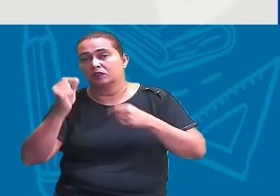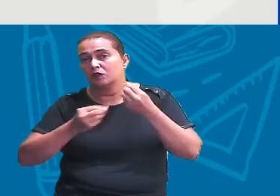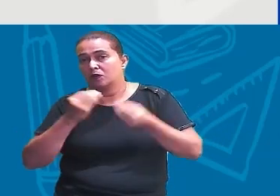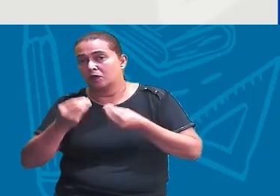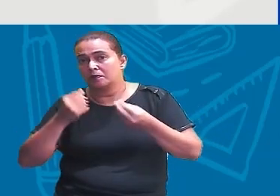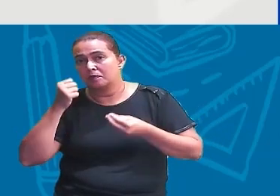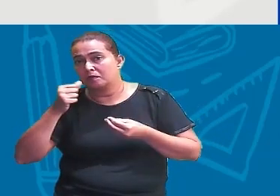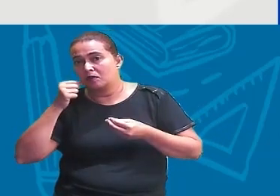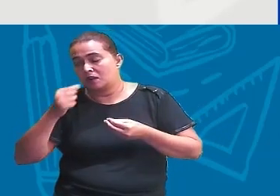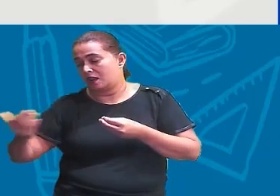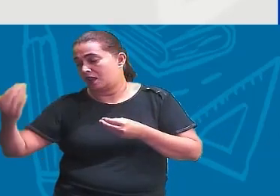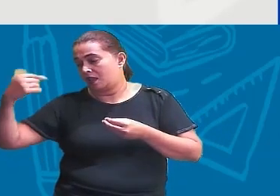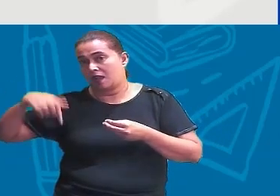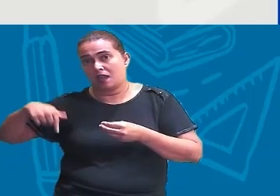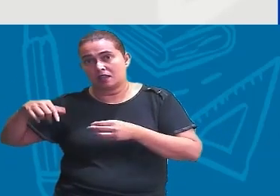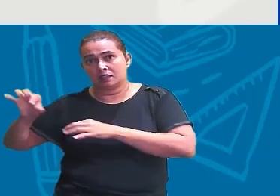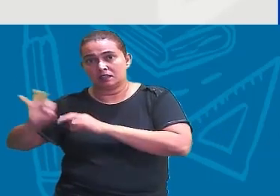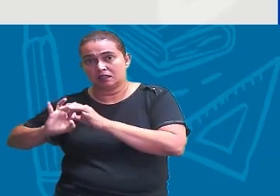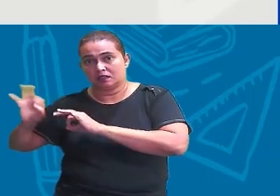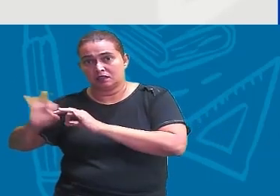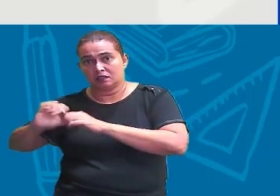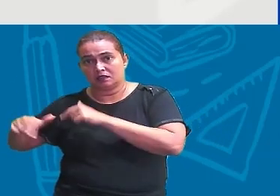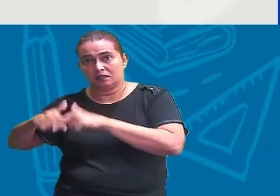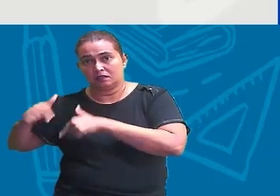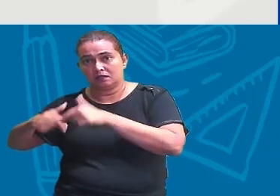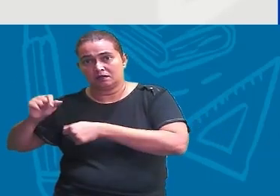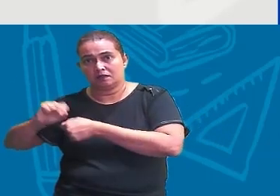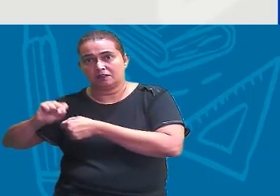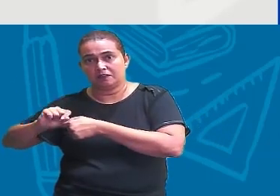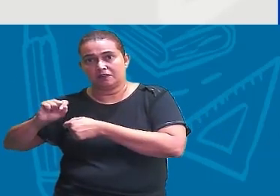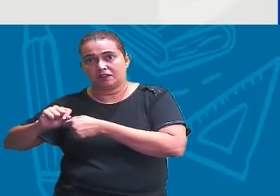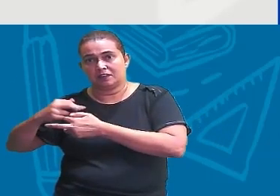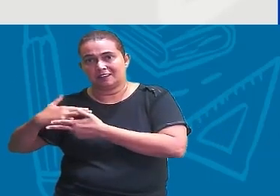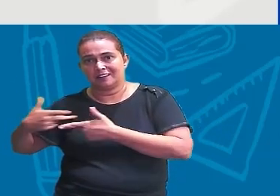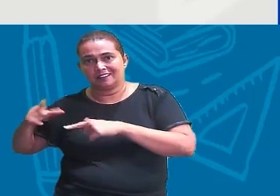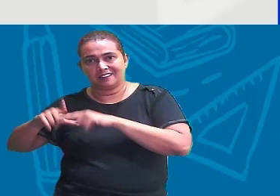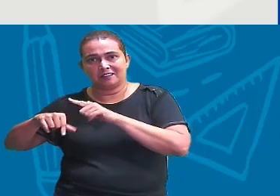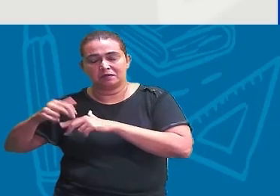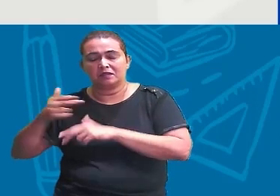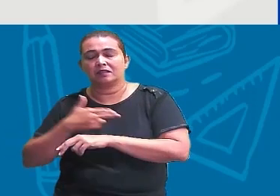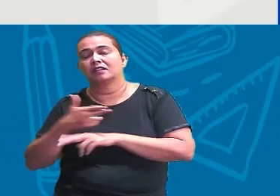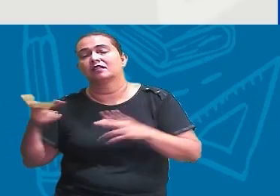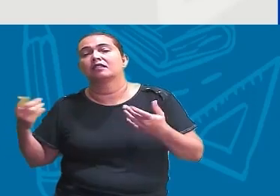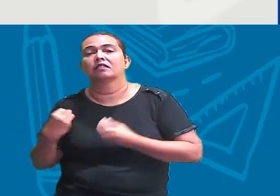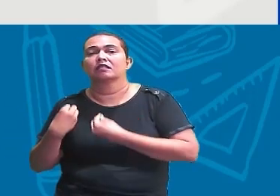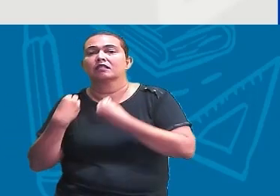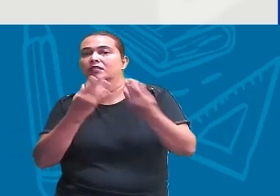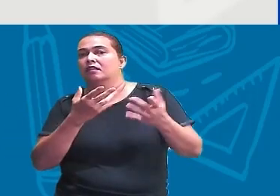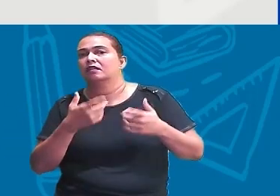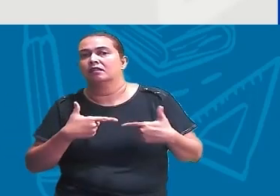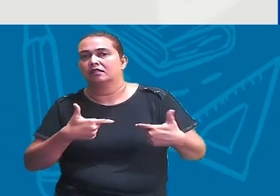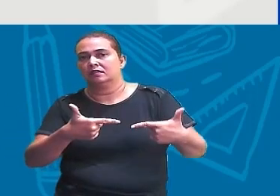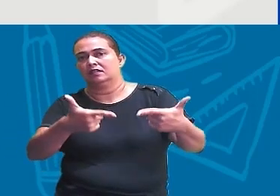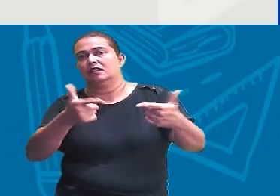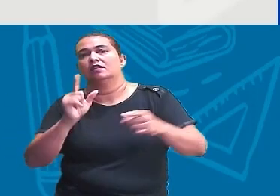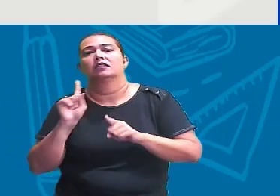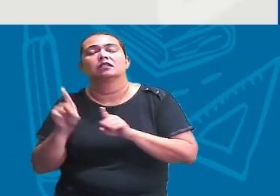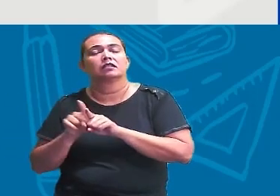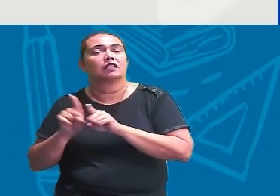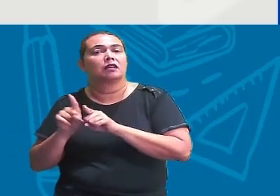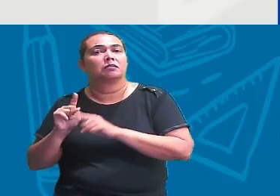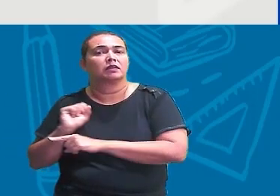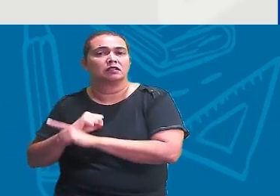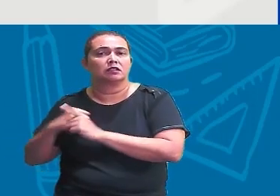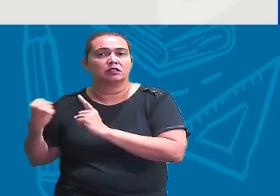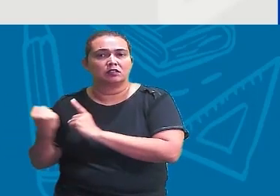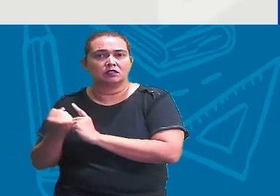produção dos equipamentos e para sustentar toda a sociedade. Detalhe importante, a